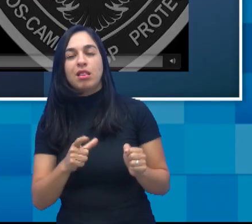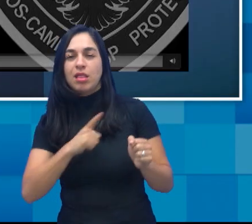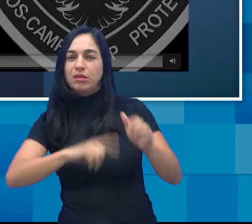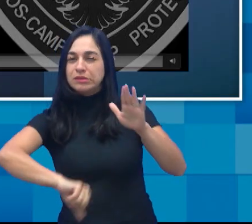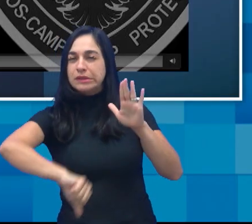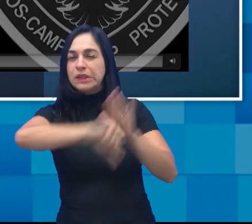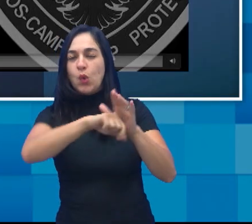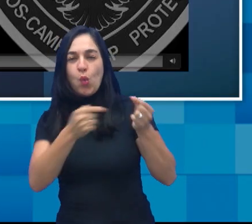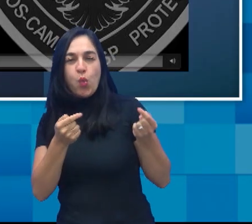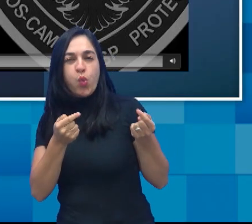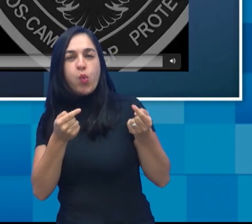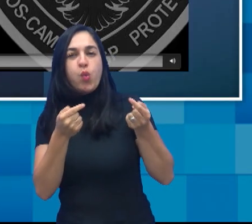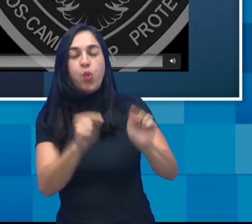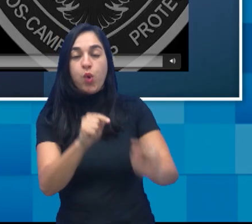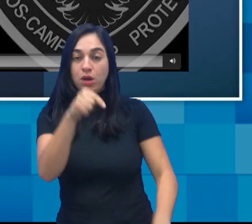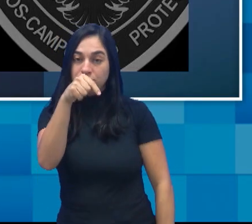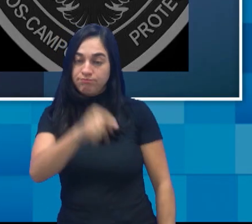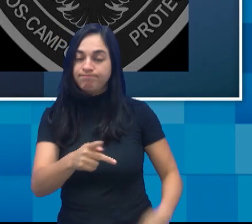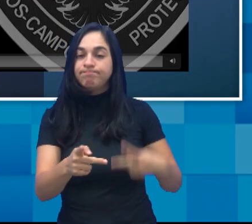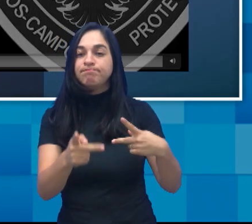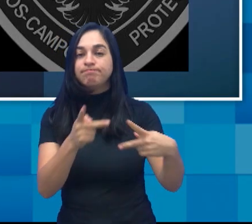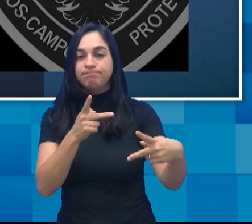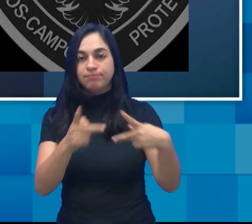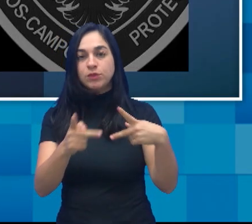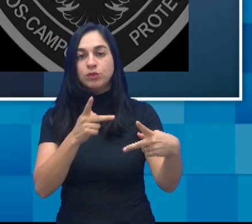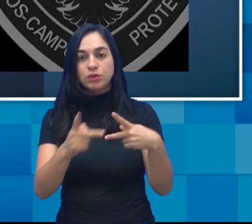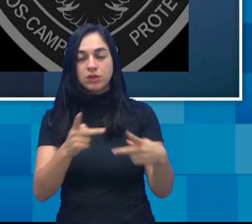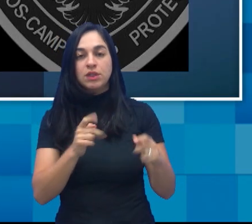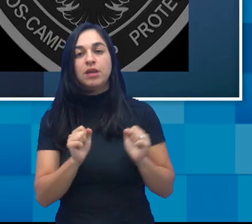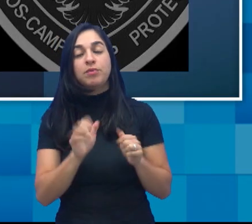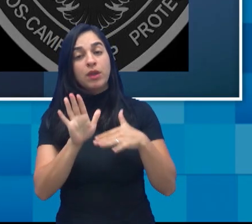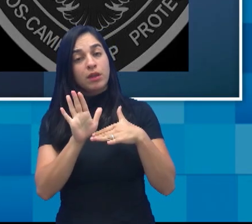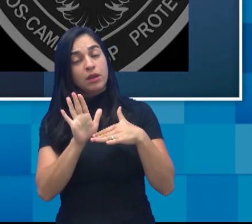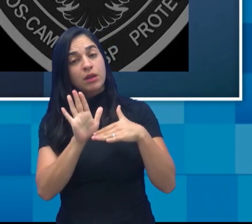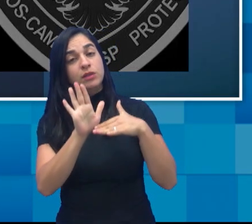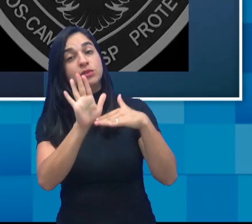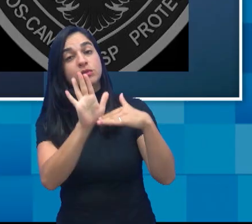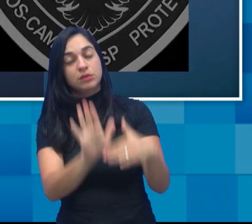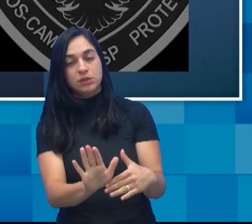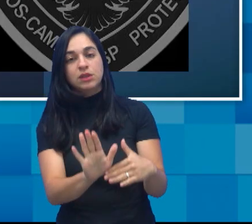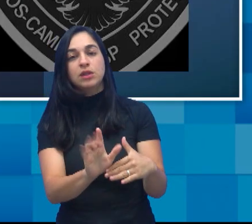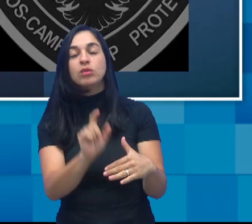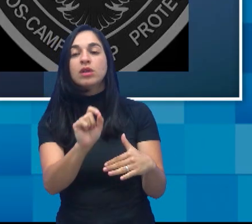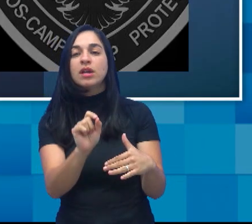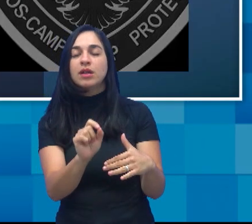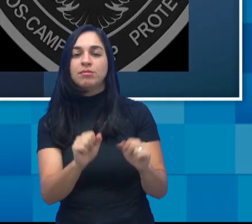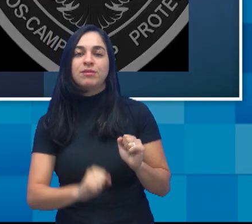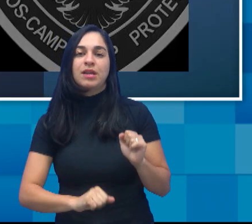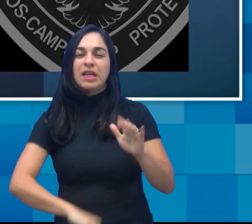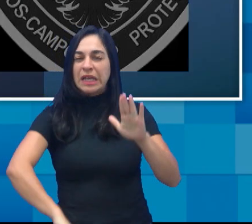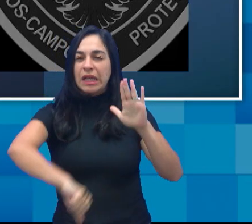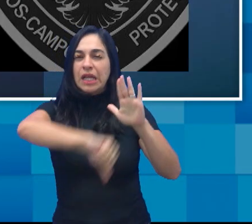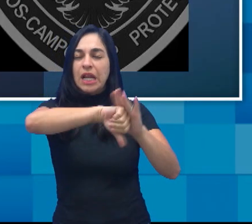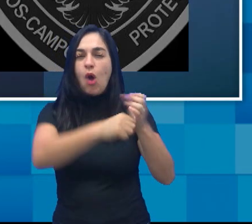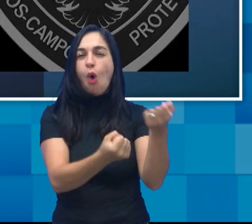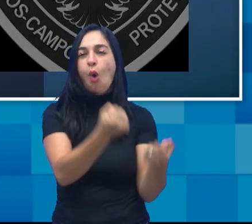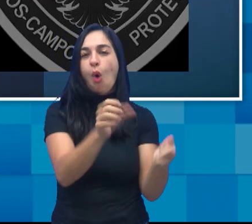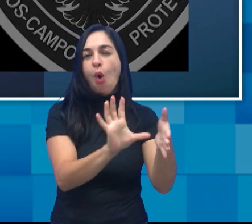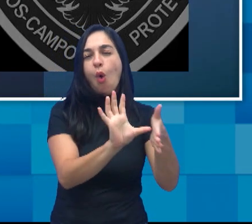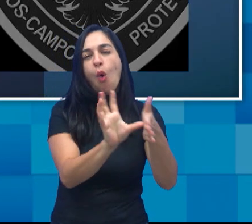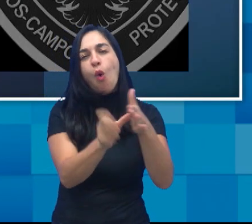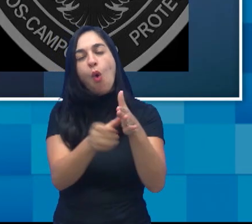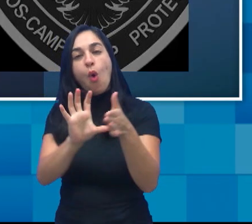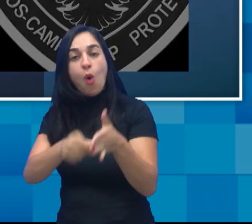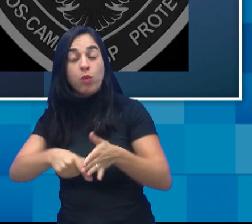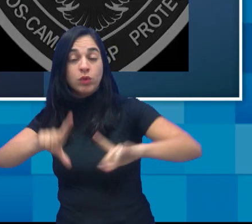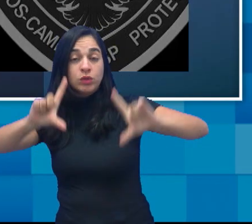criminalidade patrimonial em São José dos Campos, contribuindo diretamente para a redução dos furtos de veículos em toda a